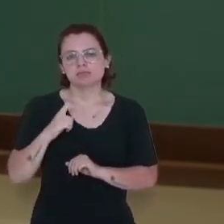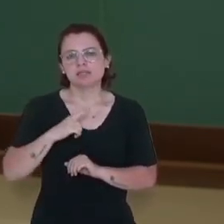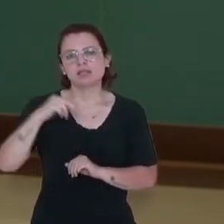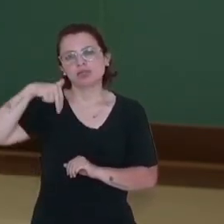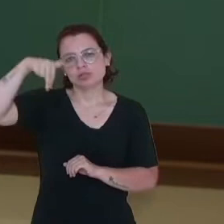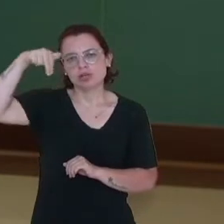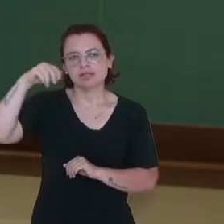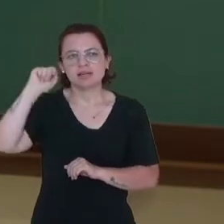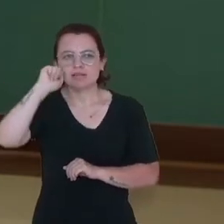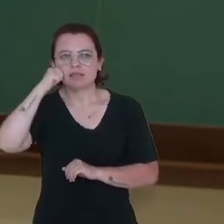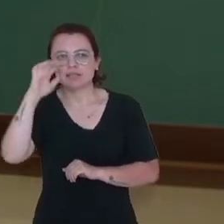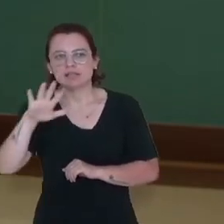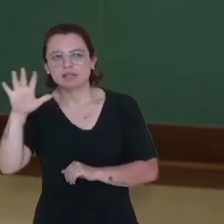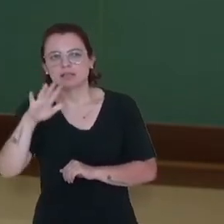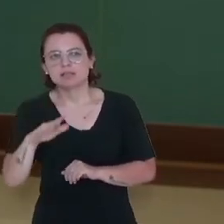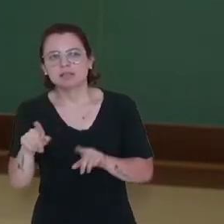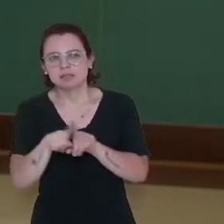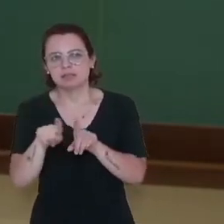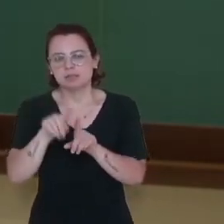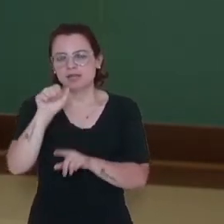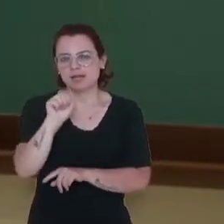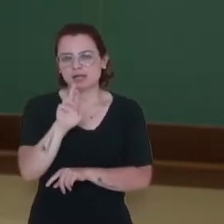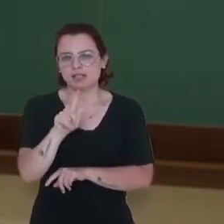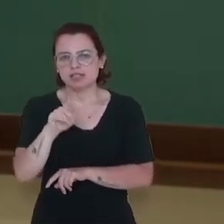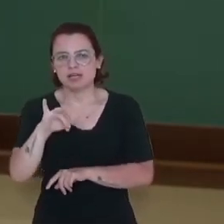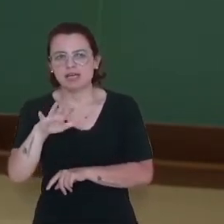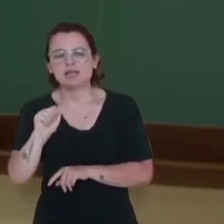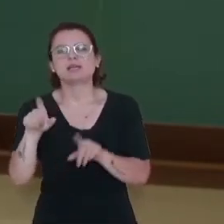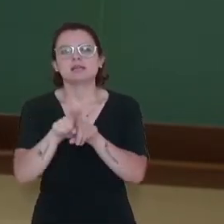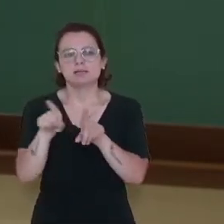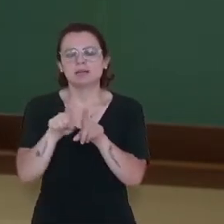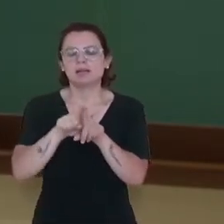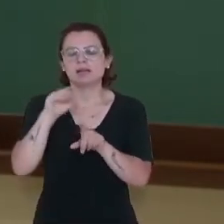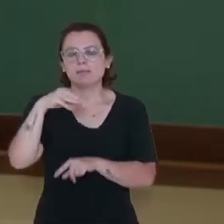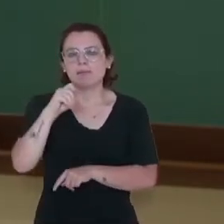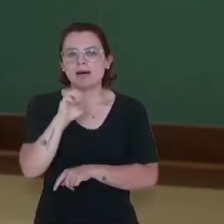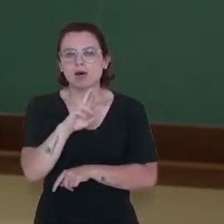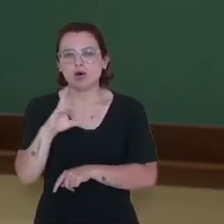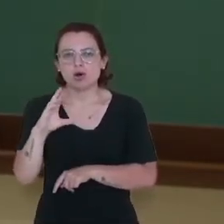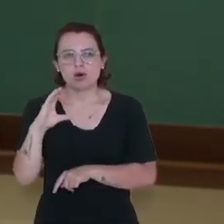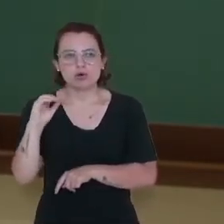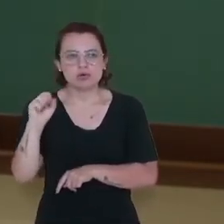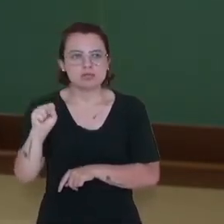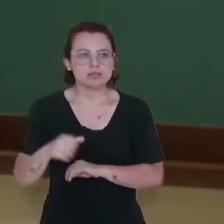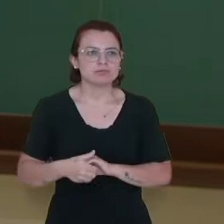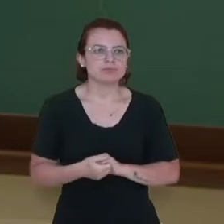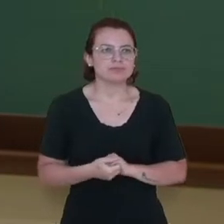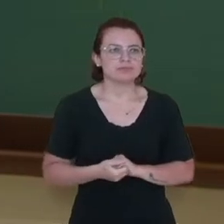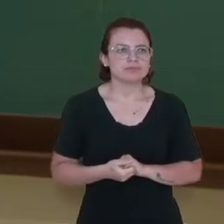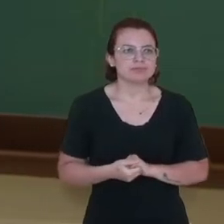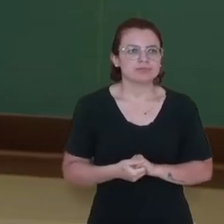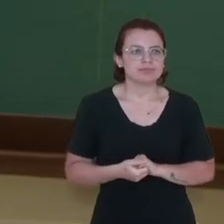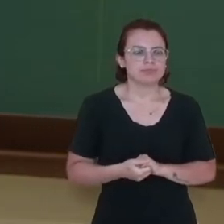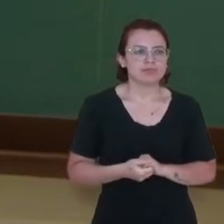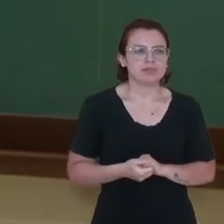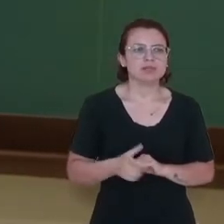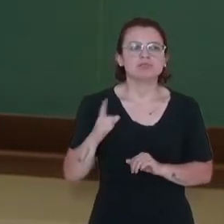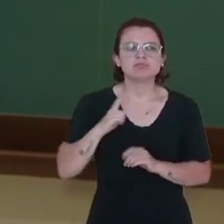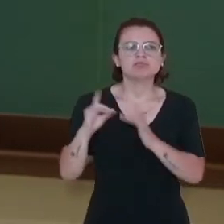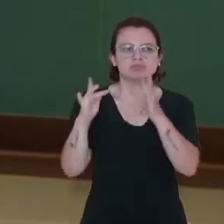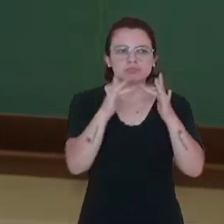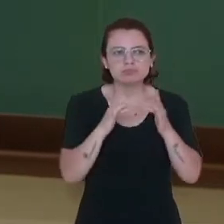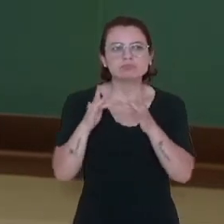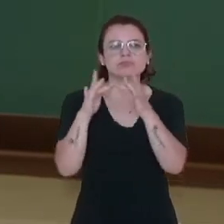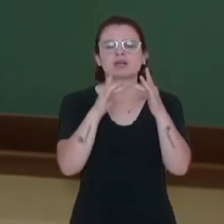África também, como por exemplo na Argélia e no Marrocos, tá bom? Muito bem. E isso tudo também tem a ver com questões, por exemplo,